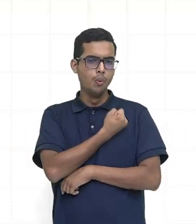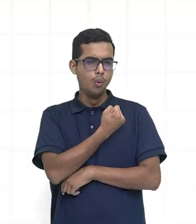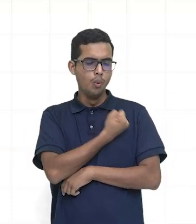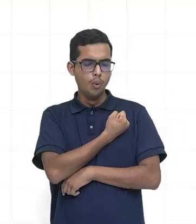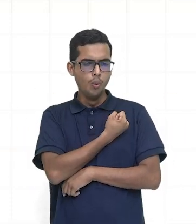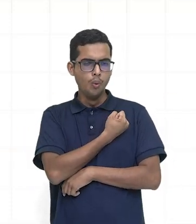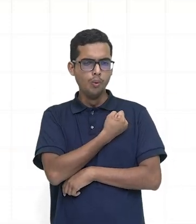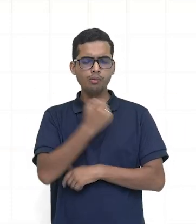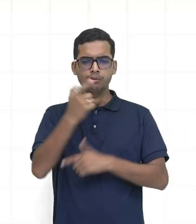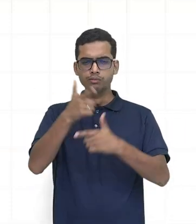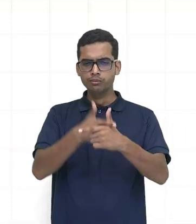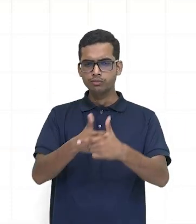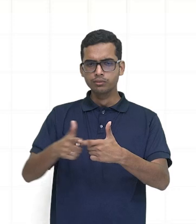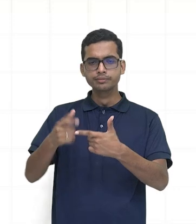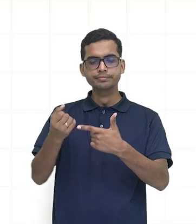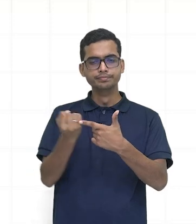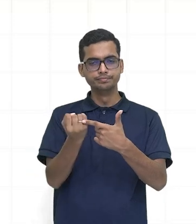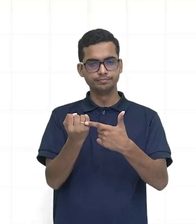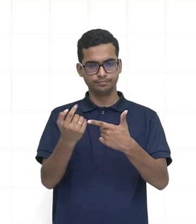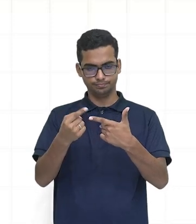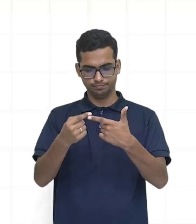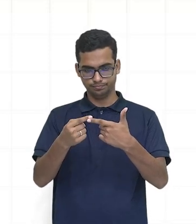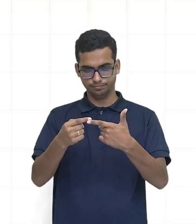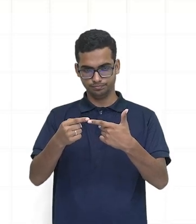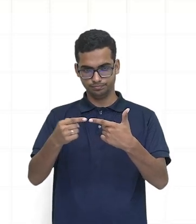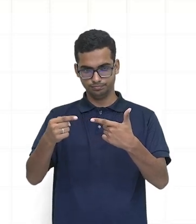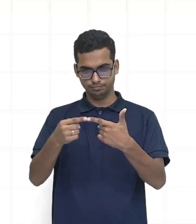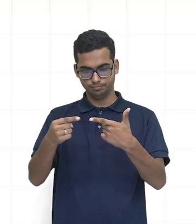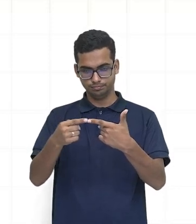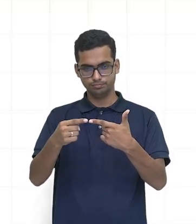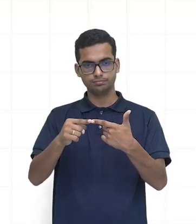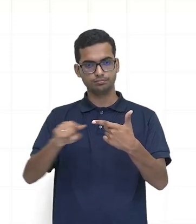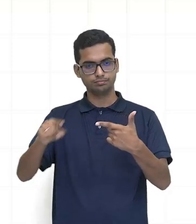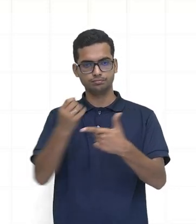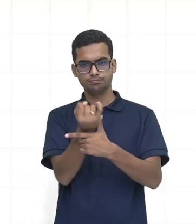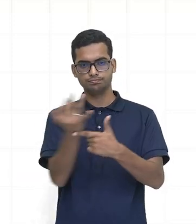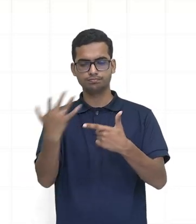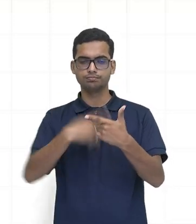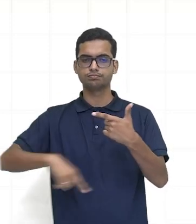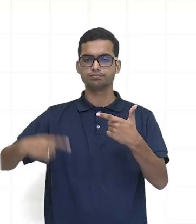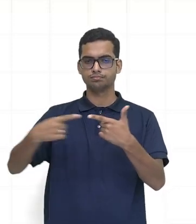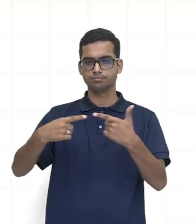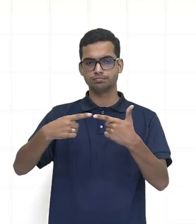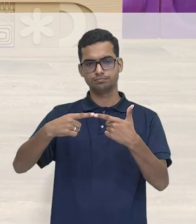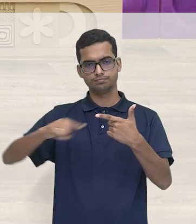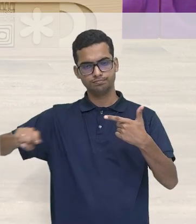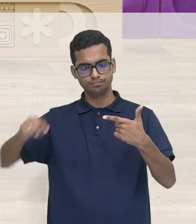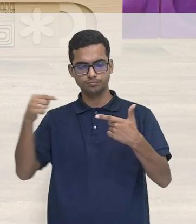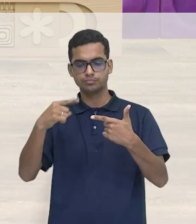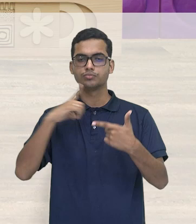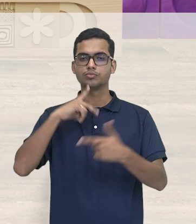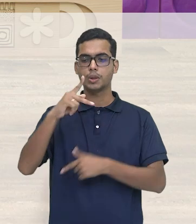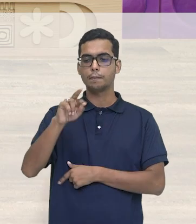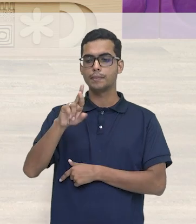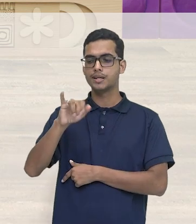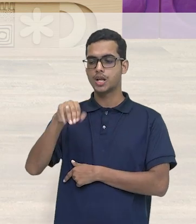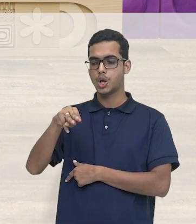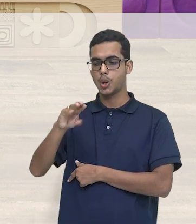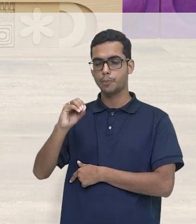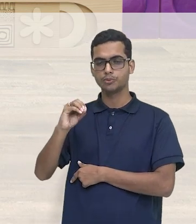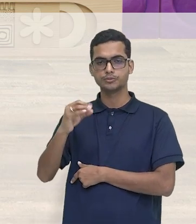número primo. Existem várias maneiras da gente descobrir se um número ele vai ser primo ou